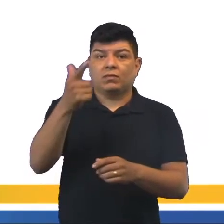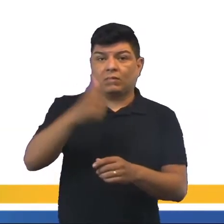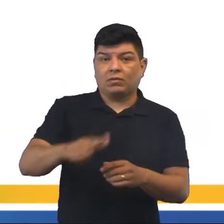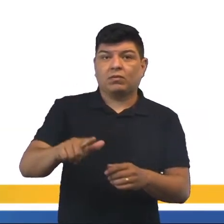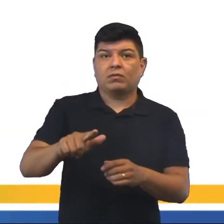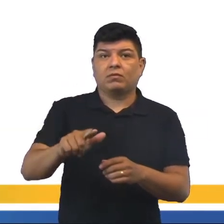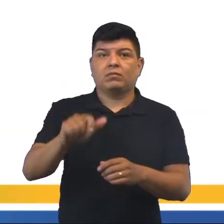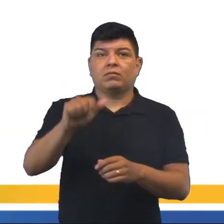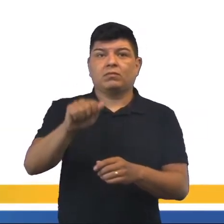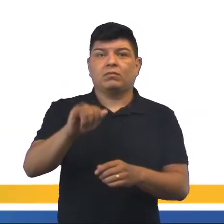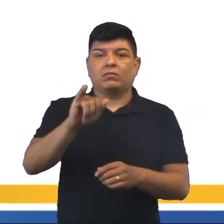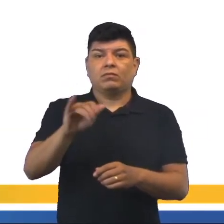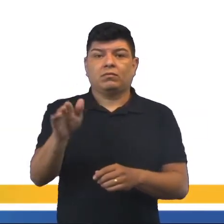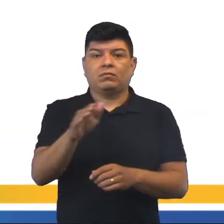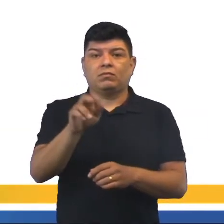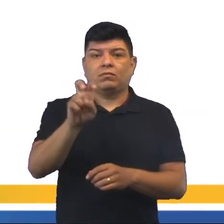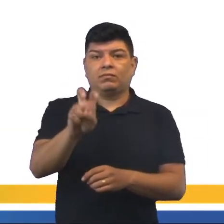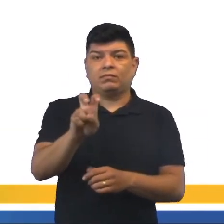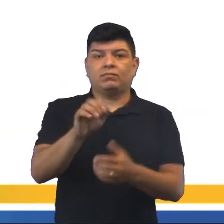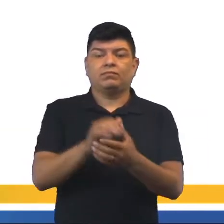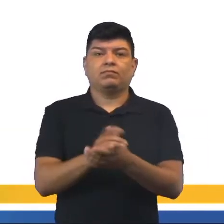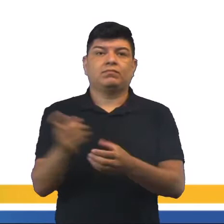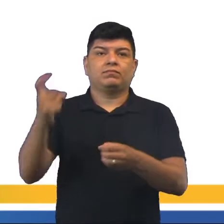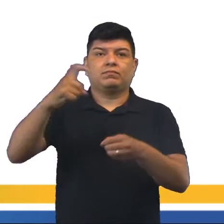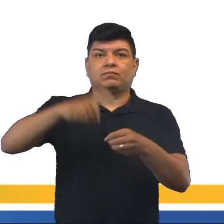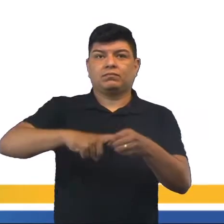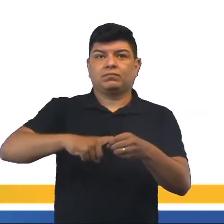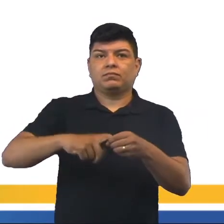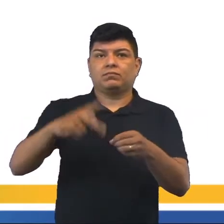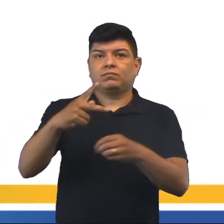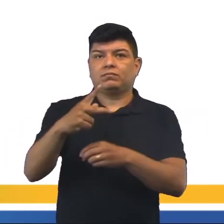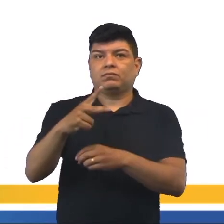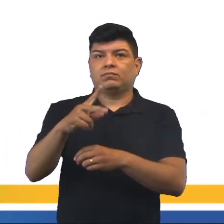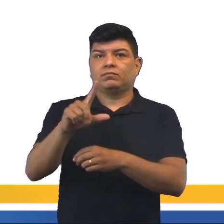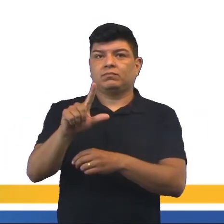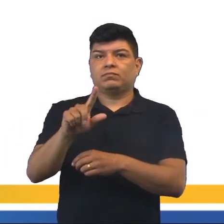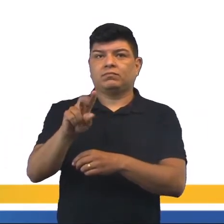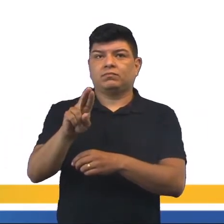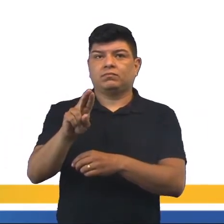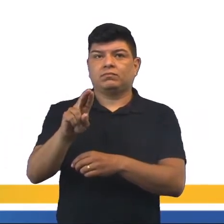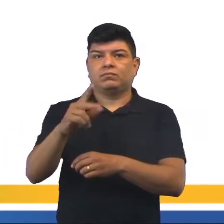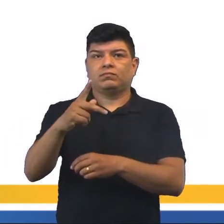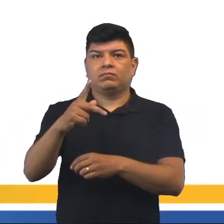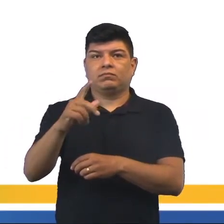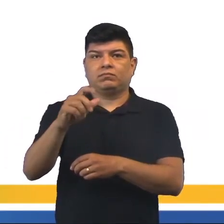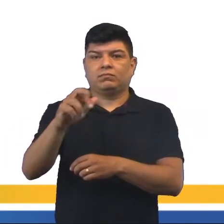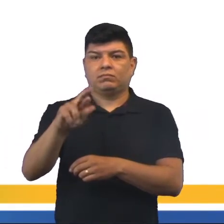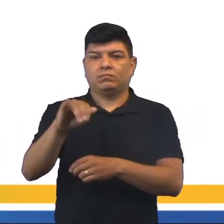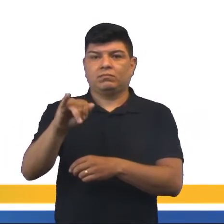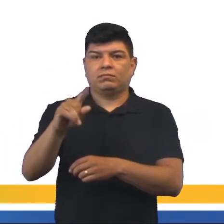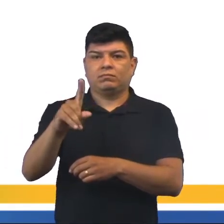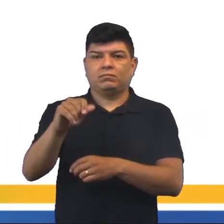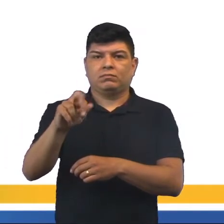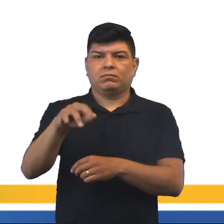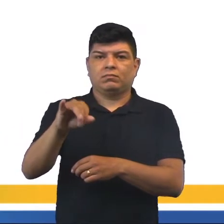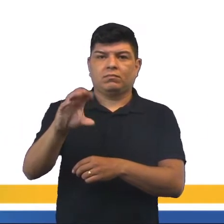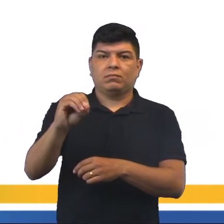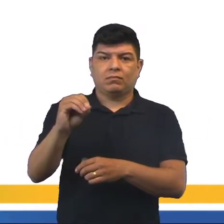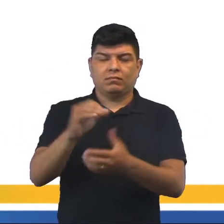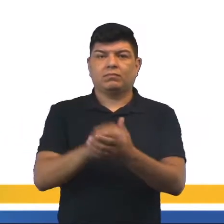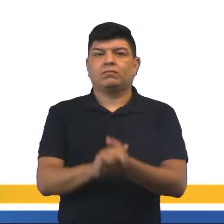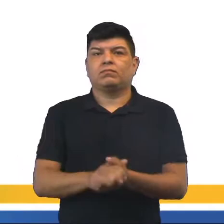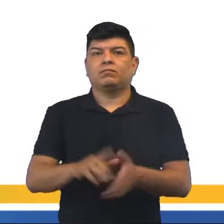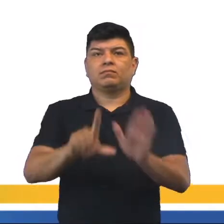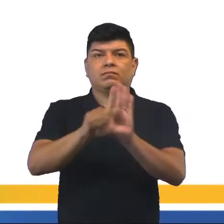AI-5, o retorno do pluripartidarismo, a lei da anistia.